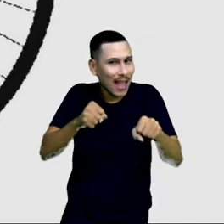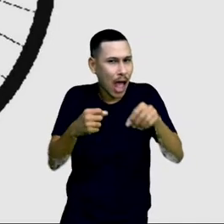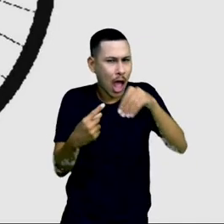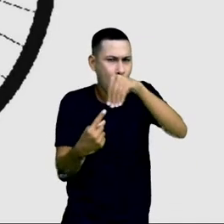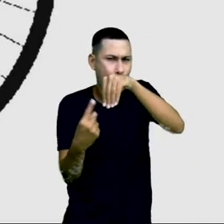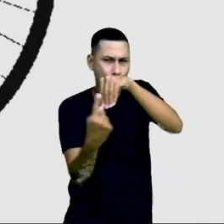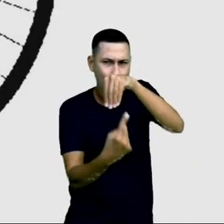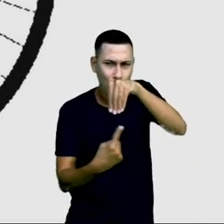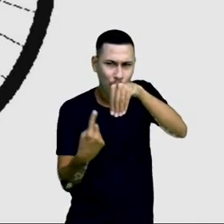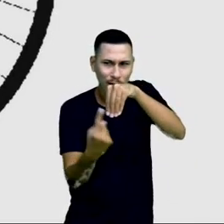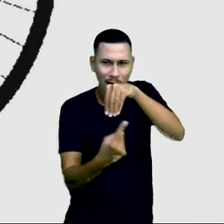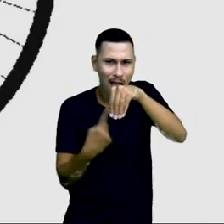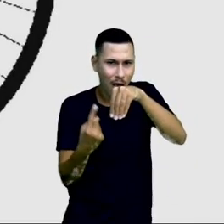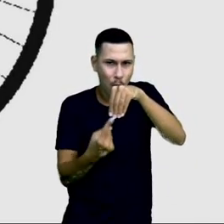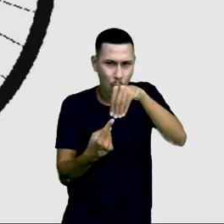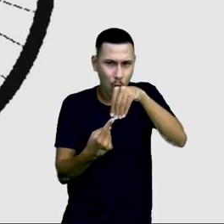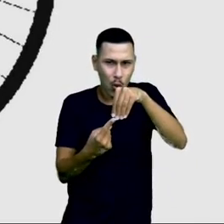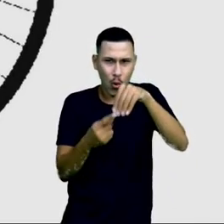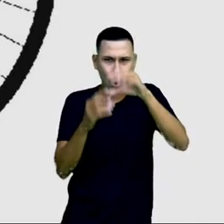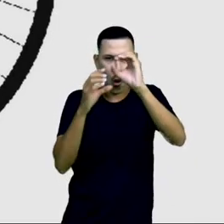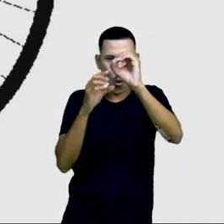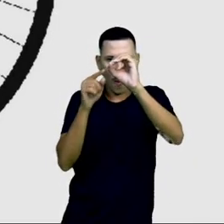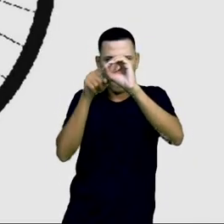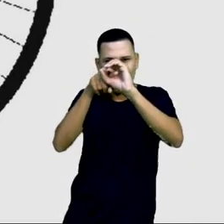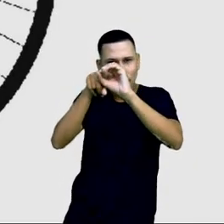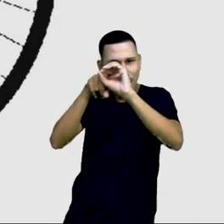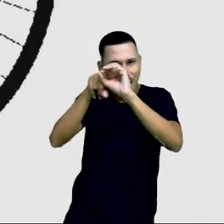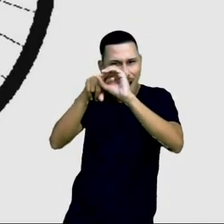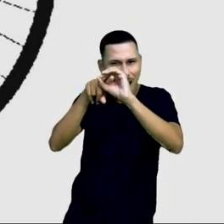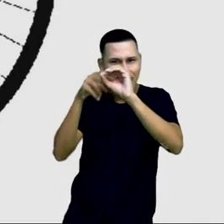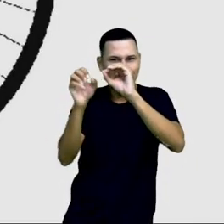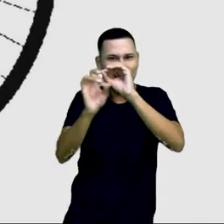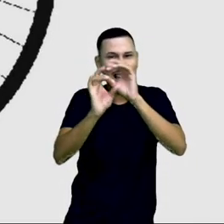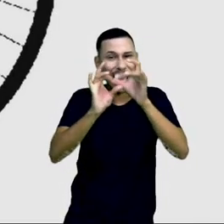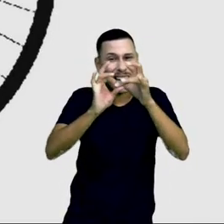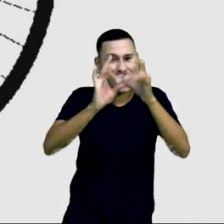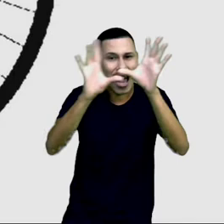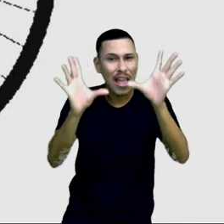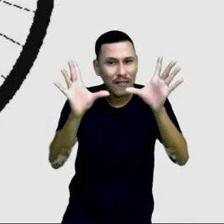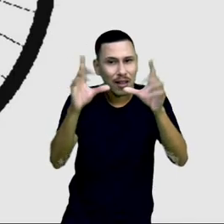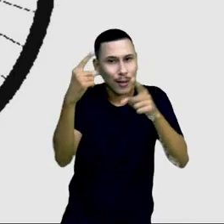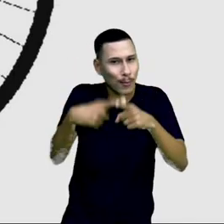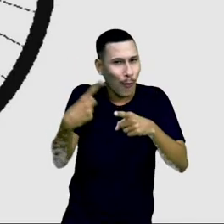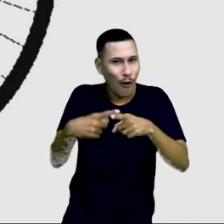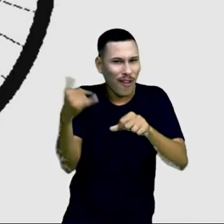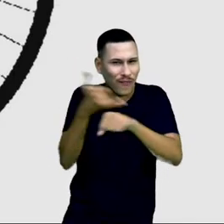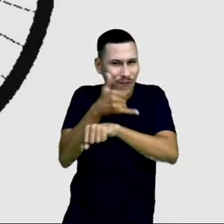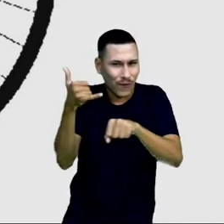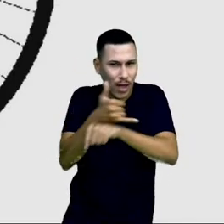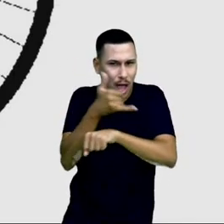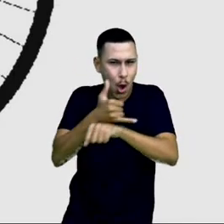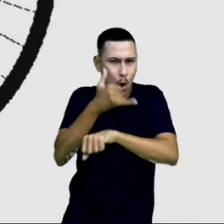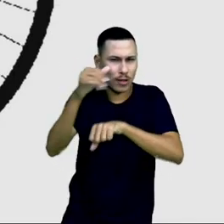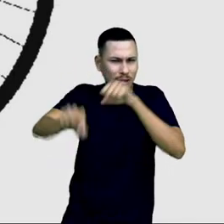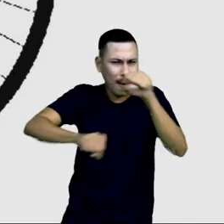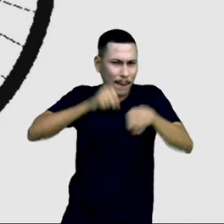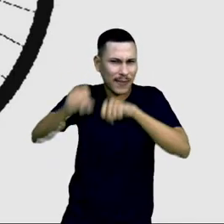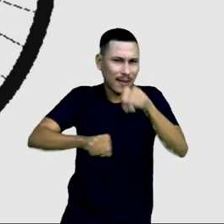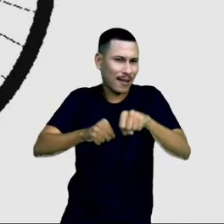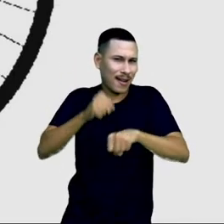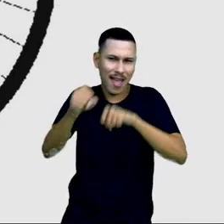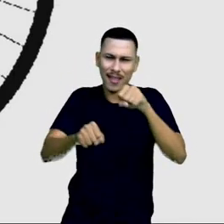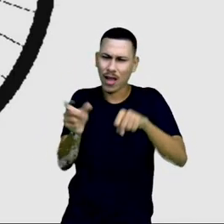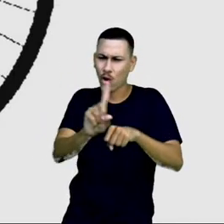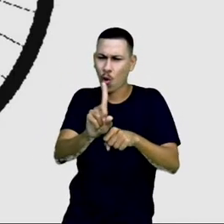buraquinho aqui, ele é oco. Então, o ferrinho da bicicleta, ele não vai passar exatamente, não vai